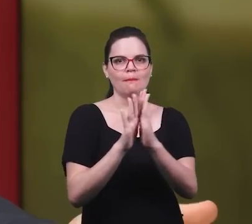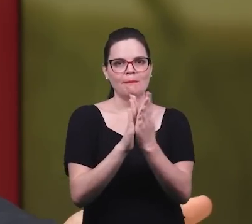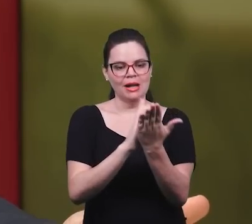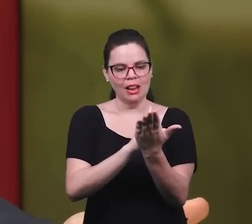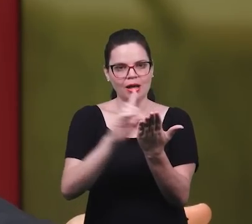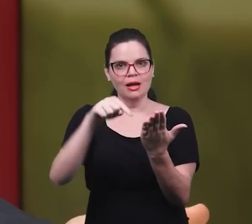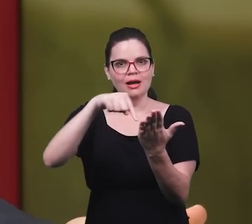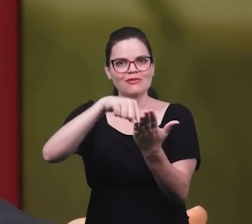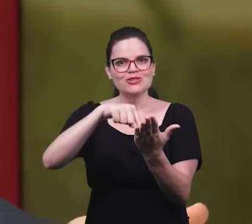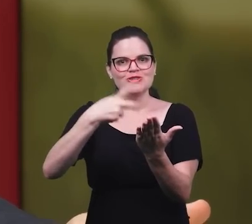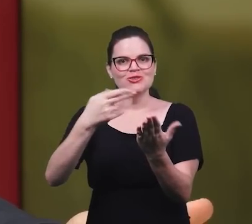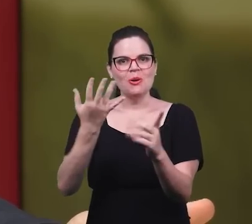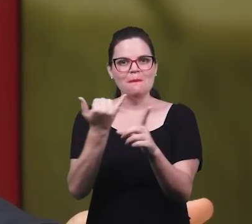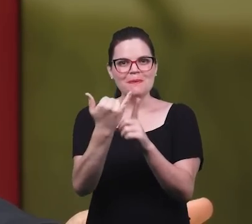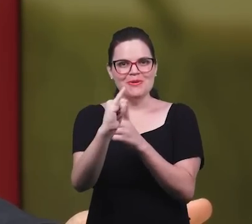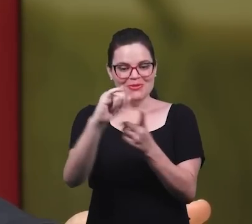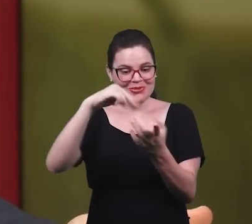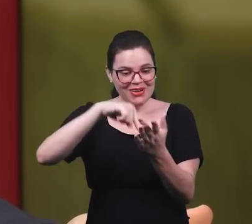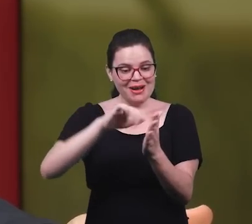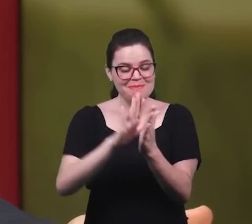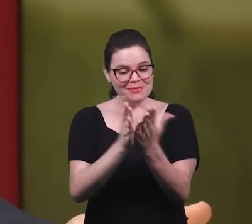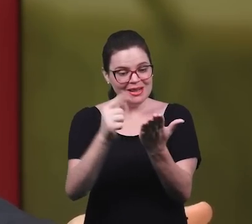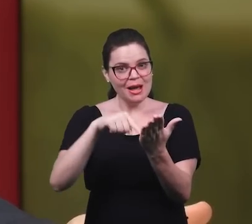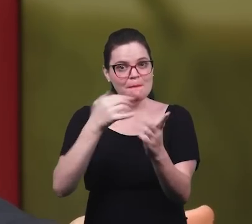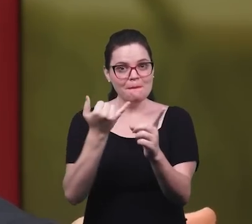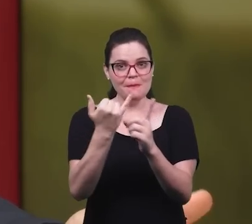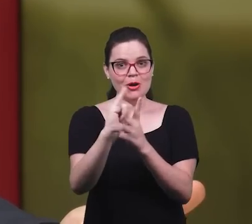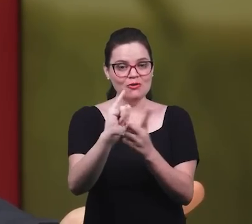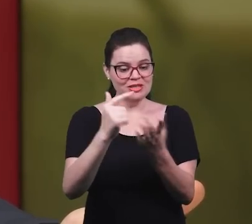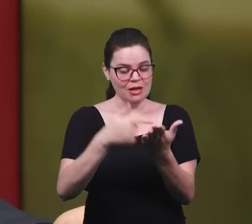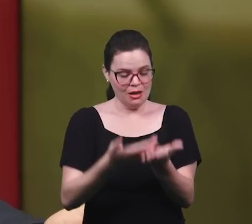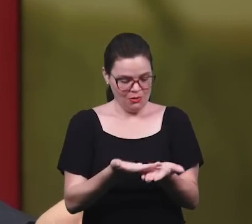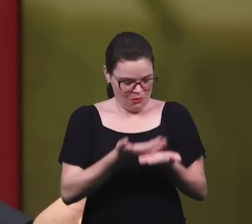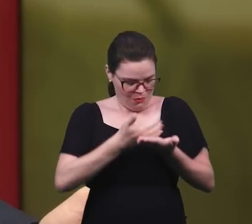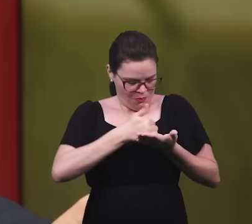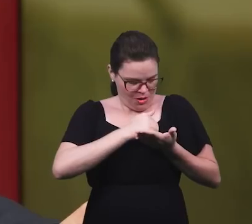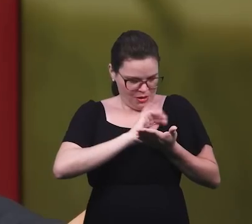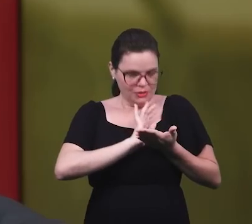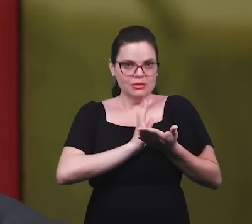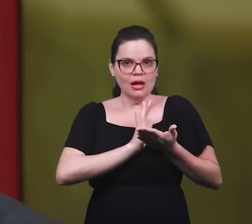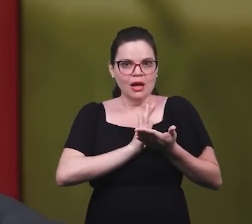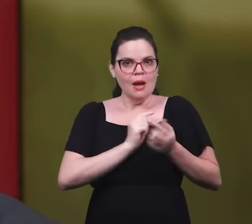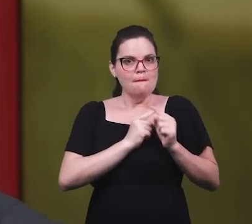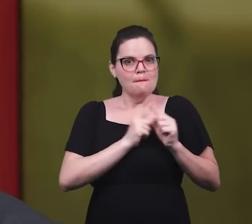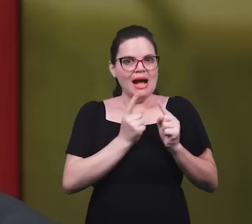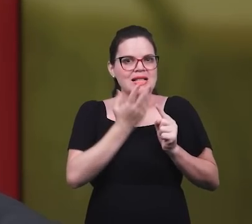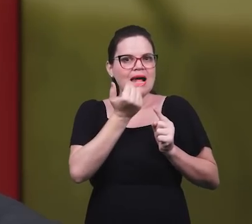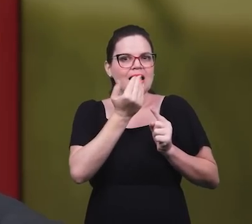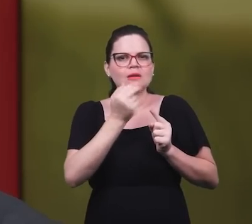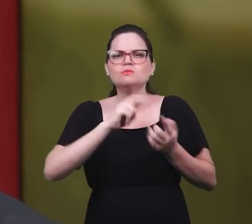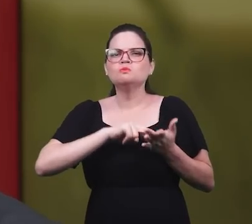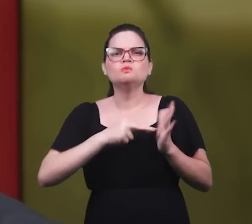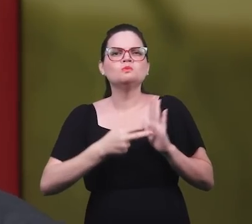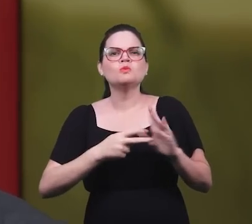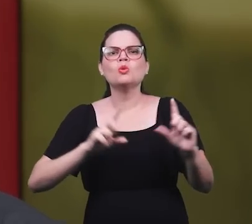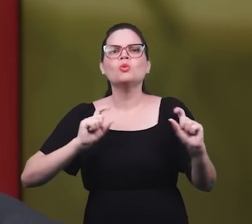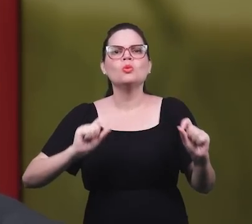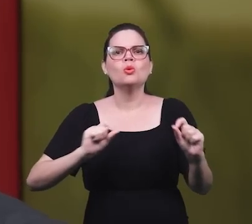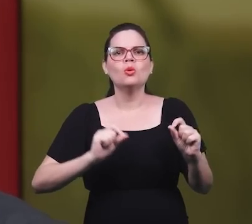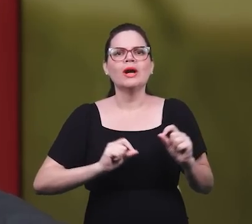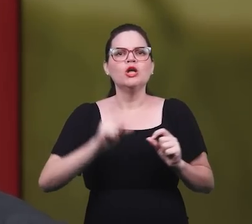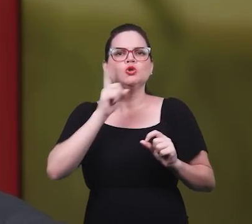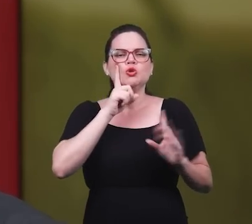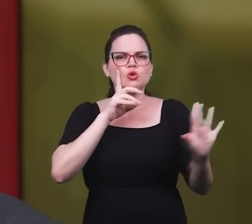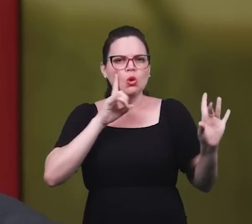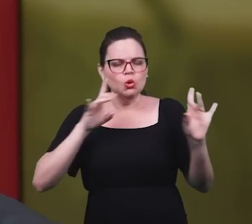cada experiência que Deus vai nos dando, né? Nós temos que guardar. É como um memorial, né? Israel sempre que passava por algum evento, alguma coisa, alguma experiência,